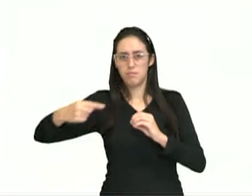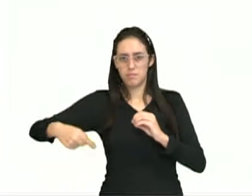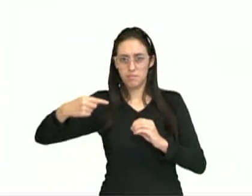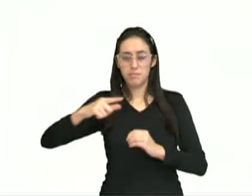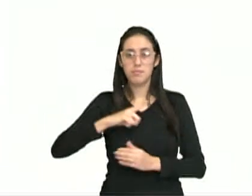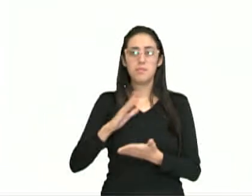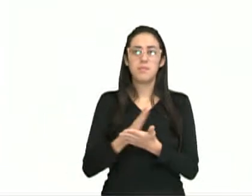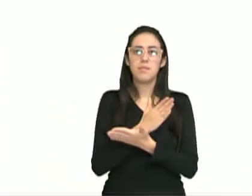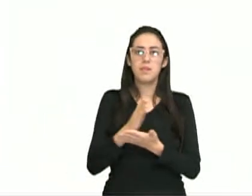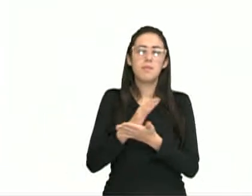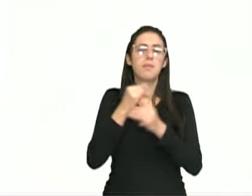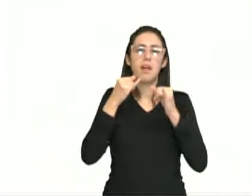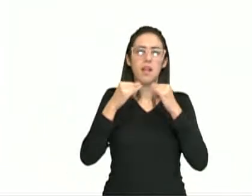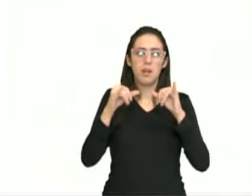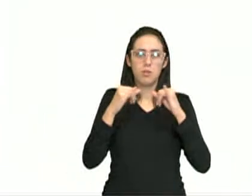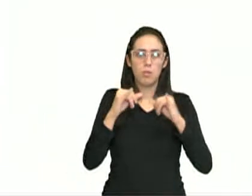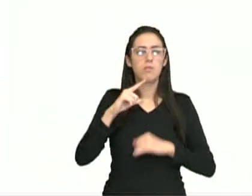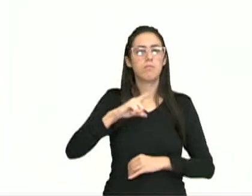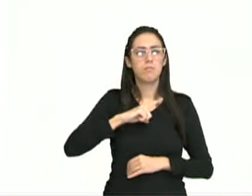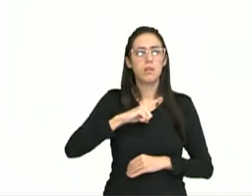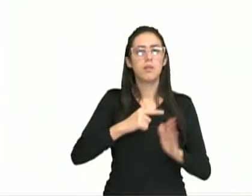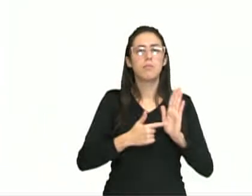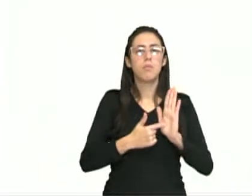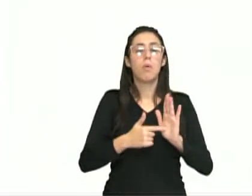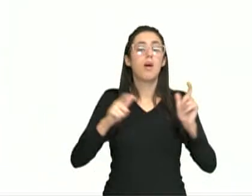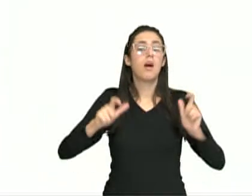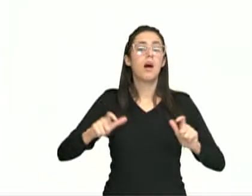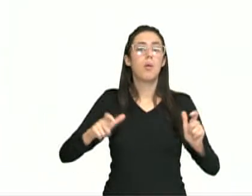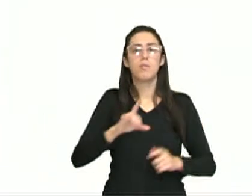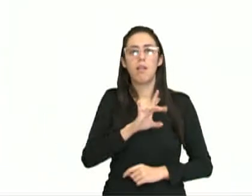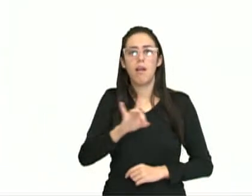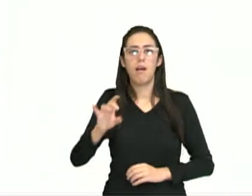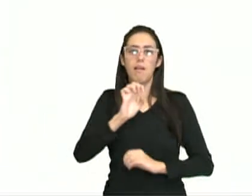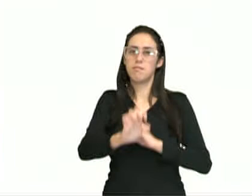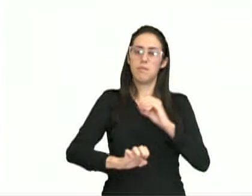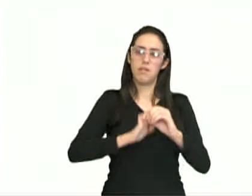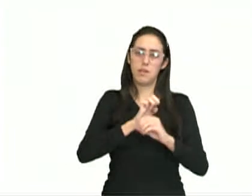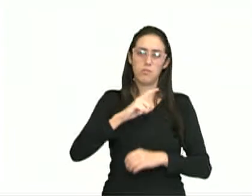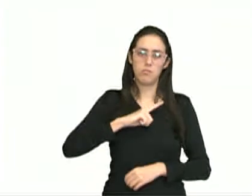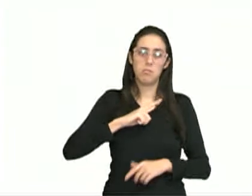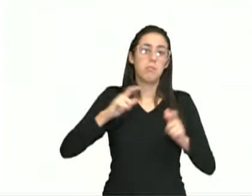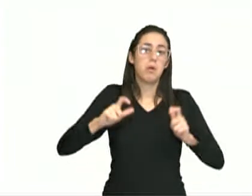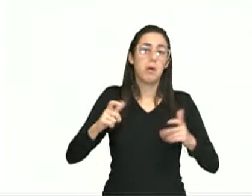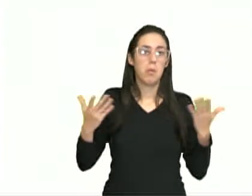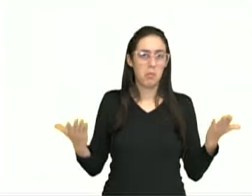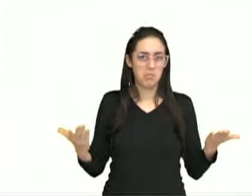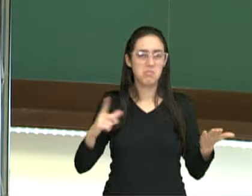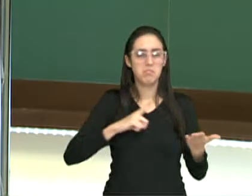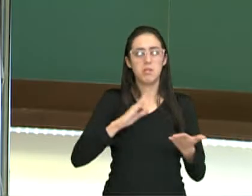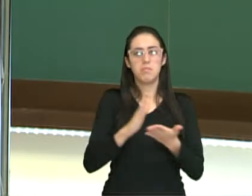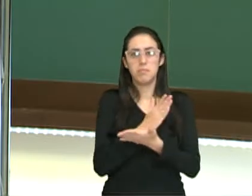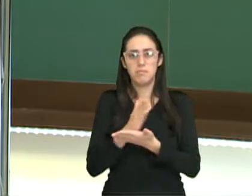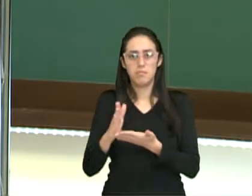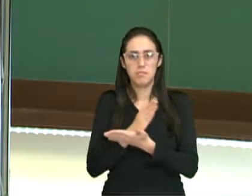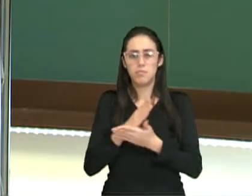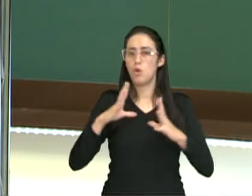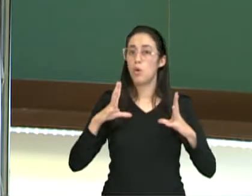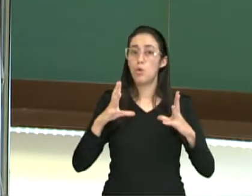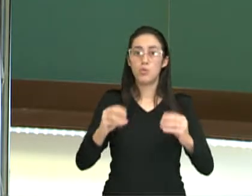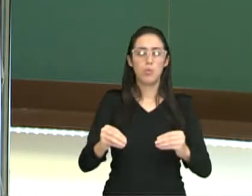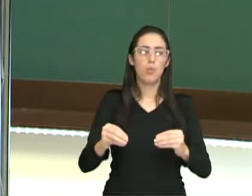vamos estar direcionando aonde cada um dos elétrons vai estar localizado para todos os átomos lá da tabela